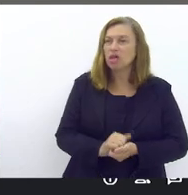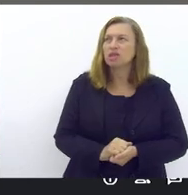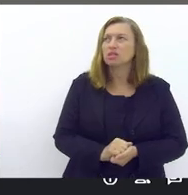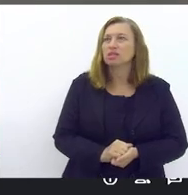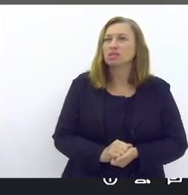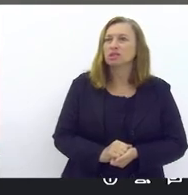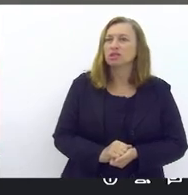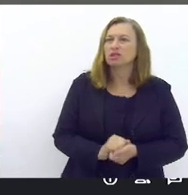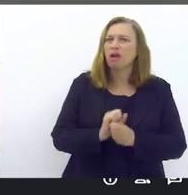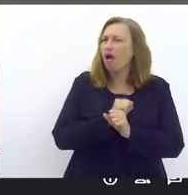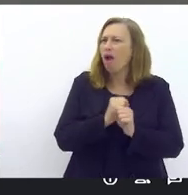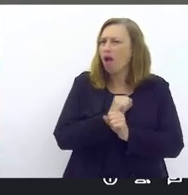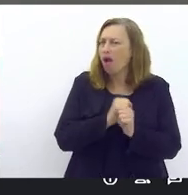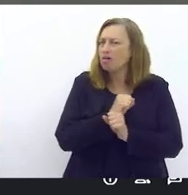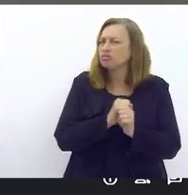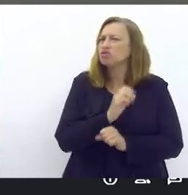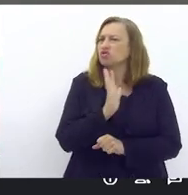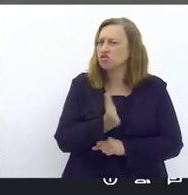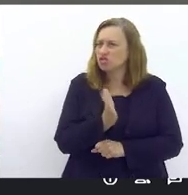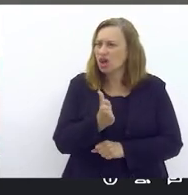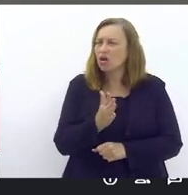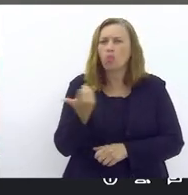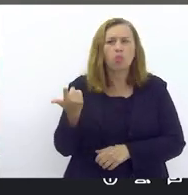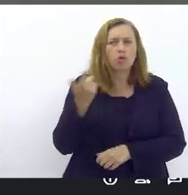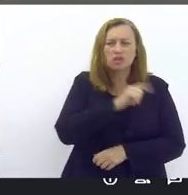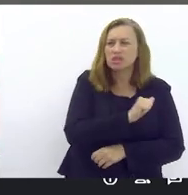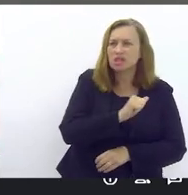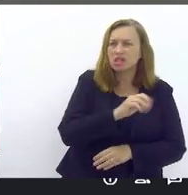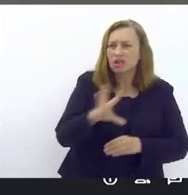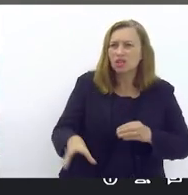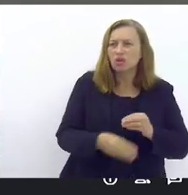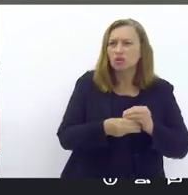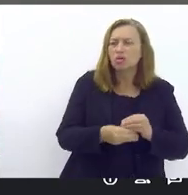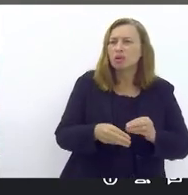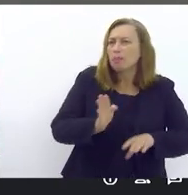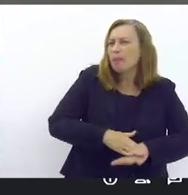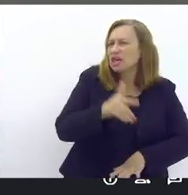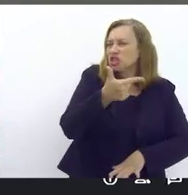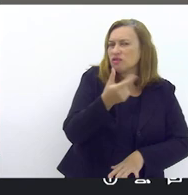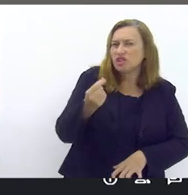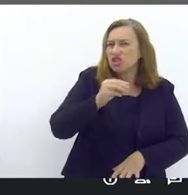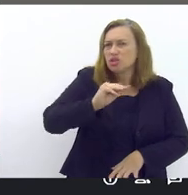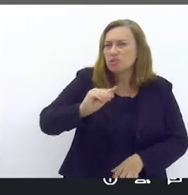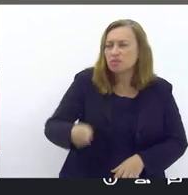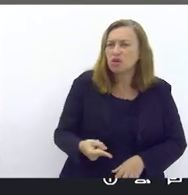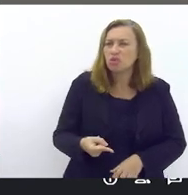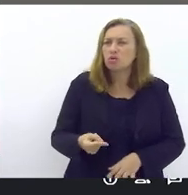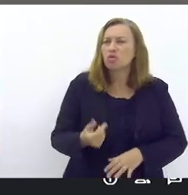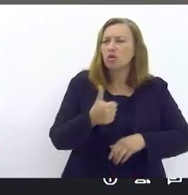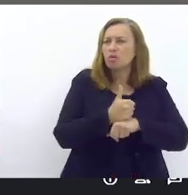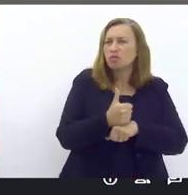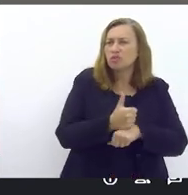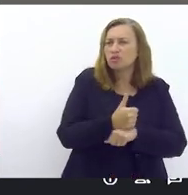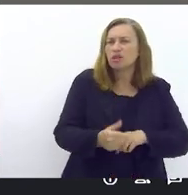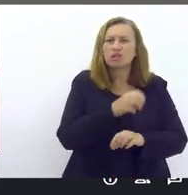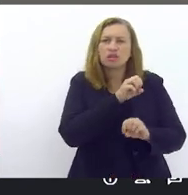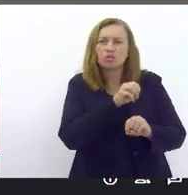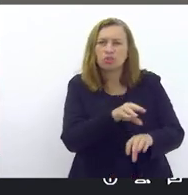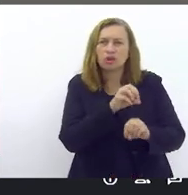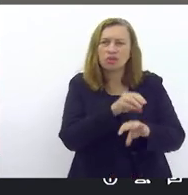desde bastante tempo, né? Nós conseguimos colocar mais de 20 mil profissionais da